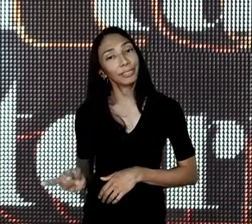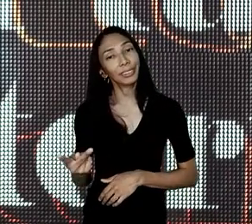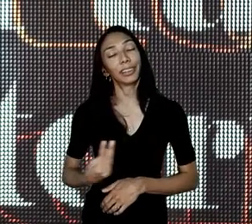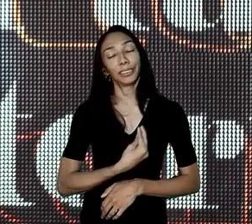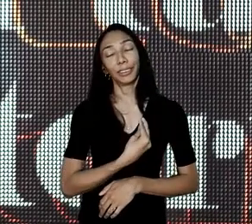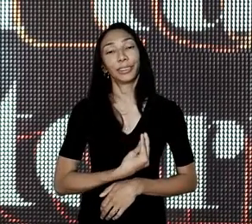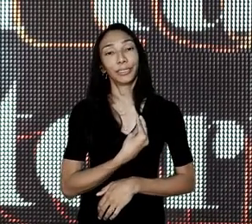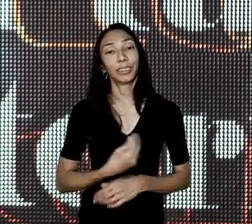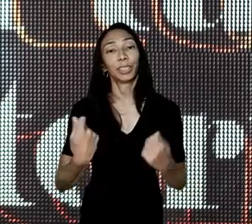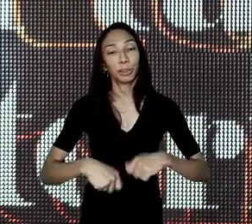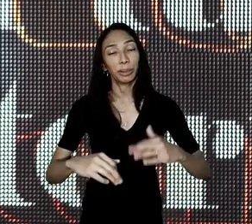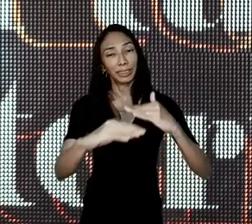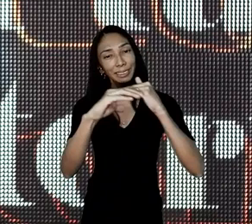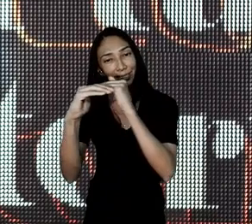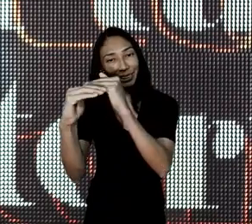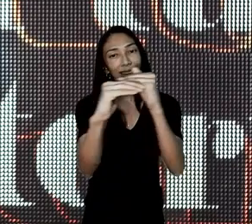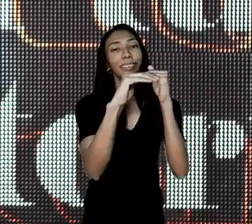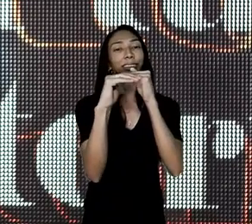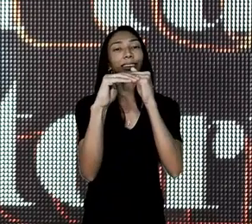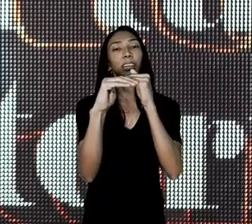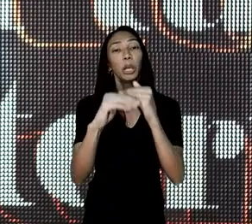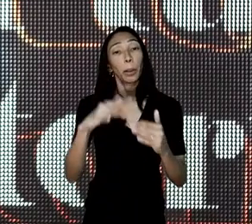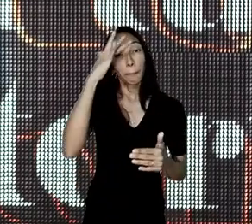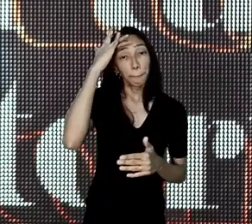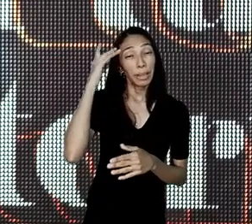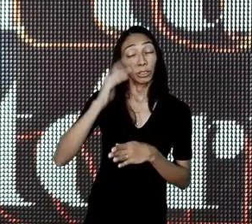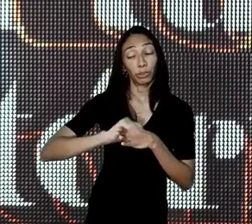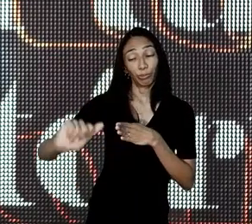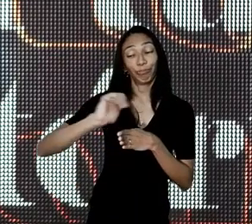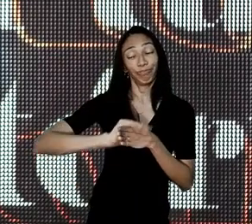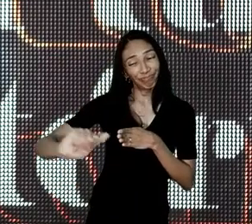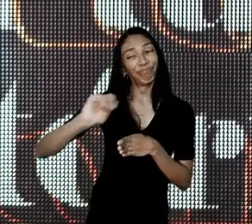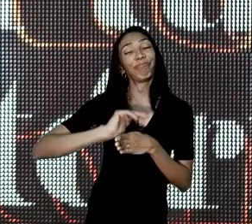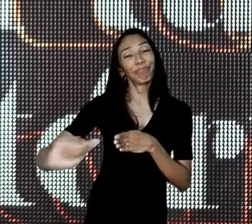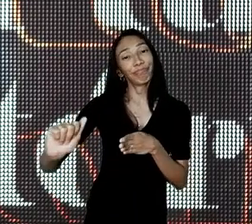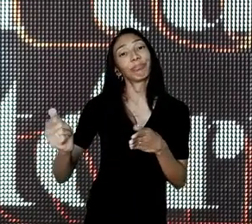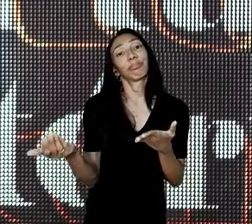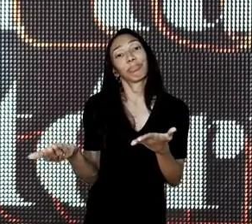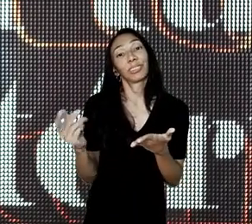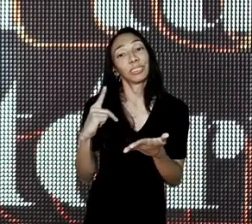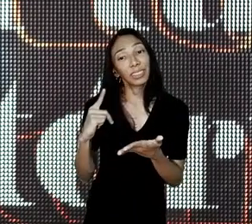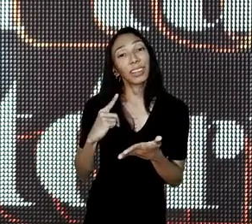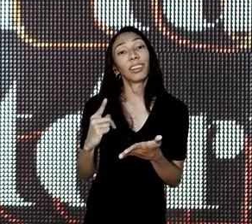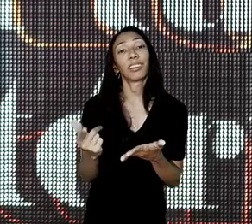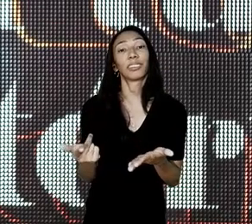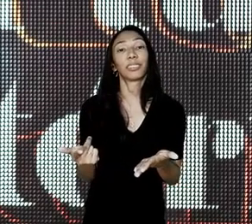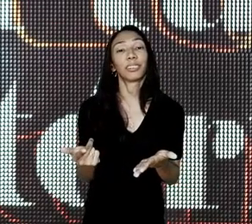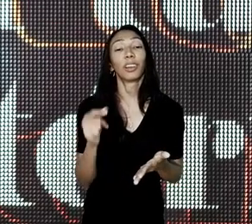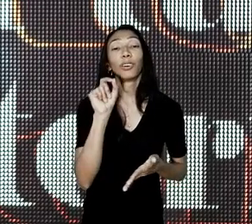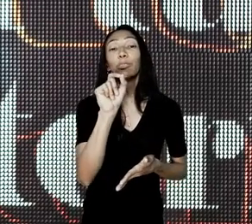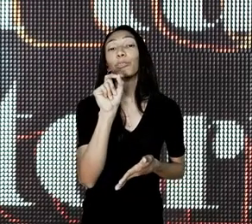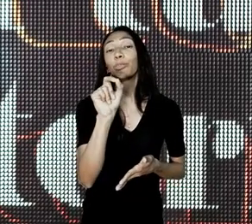e a gente precisa estar no equilíbrio, porque na vida nós vamos encontrar bajuladores e vamos encontrar pessoas que não reconhecem o nosso valor. Que voz você